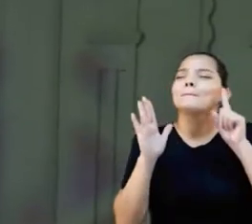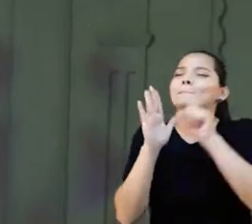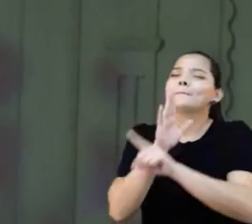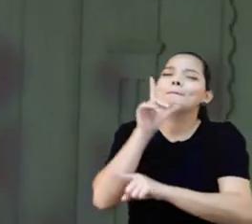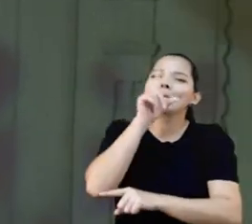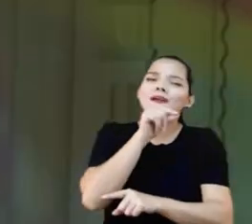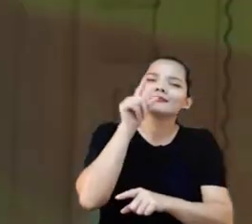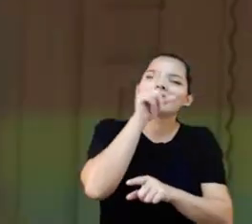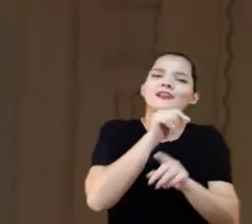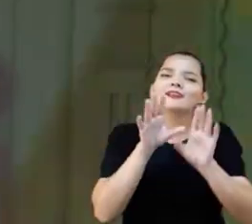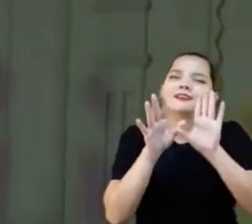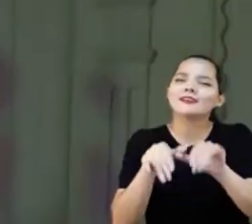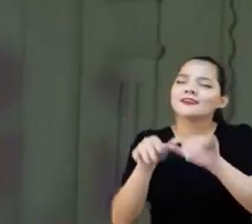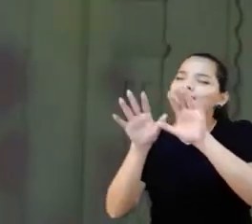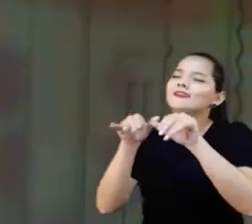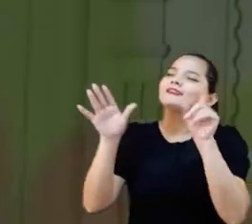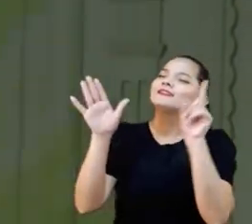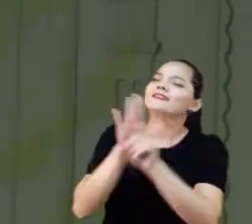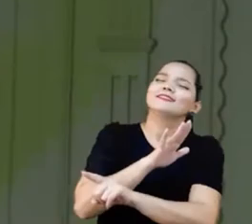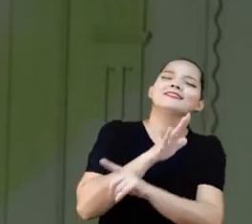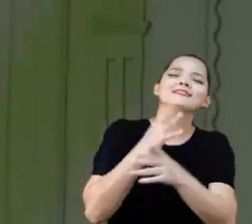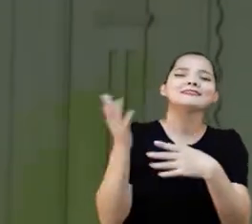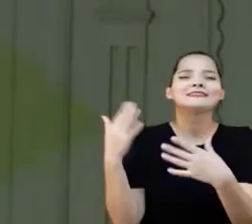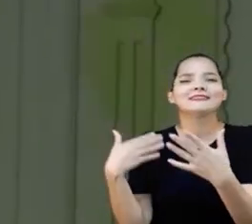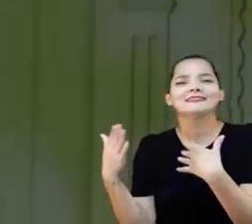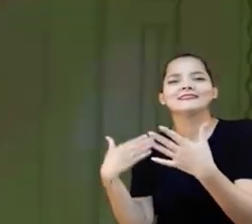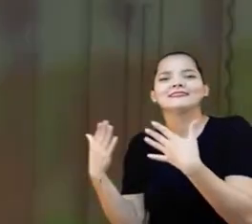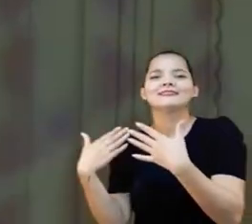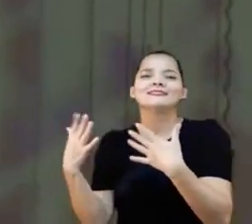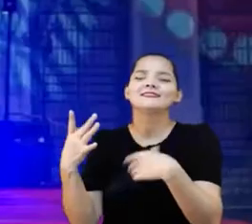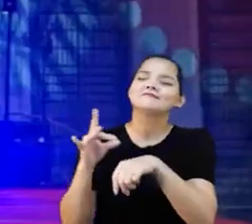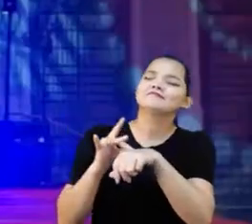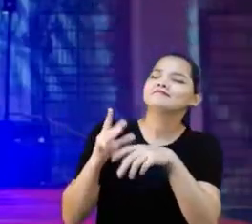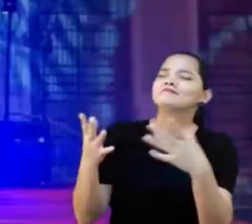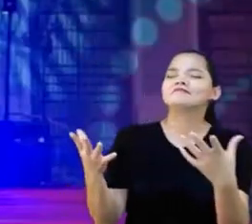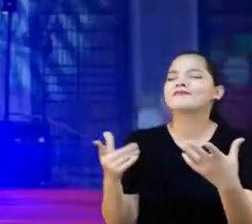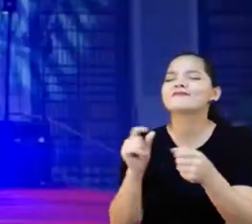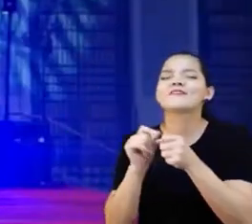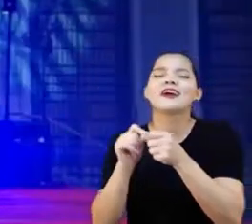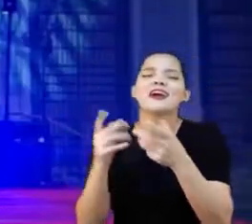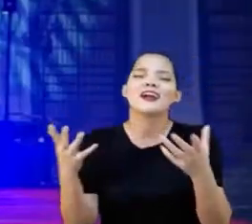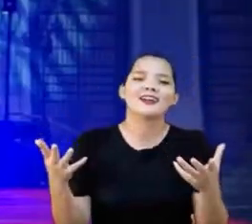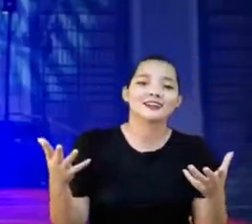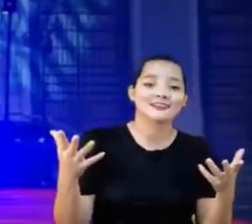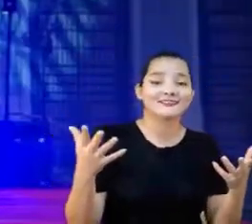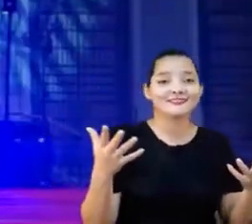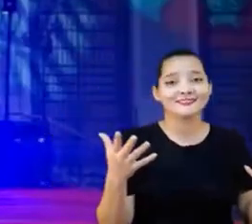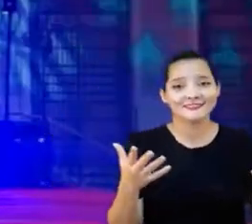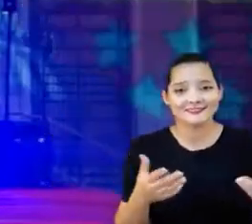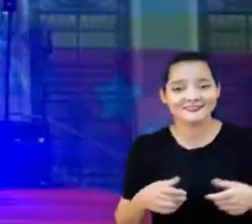ao passarinho, aço preto, blackbird, aço preto, o que se faz?